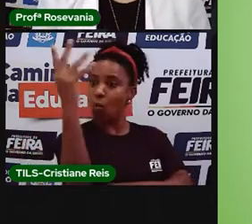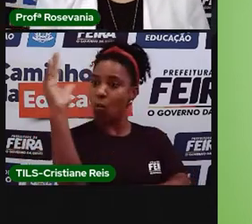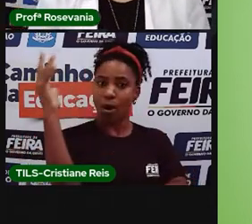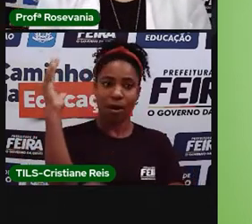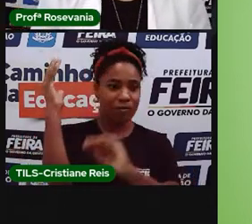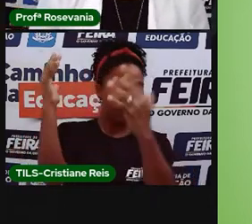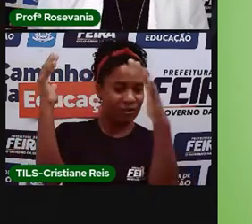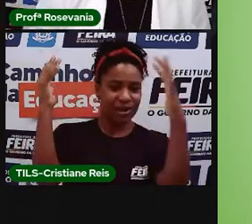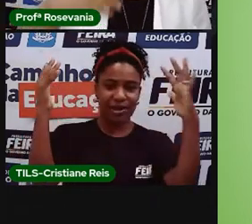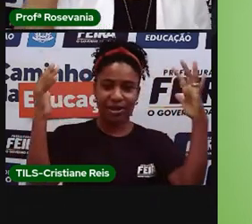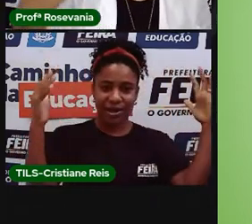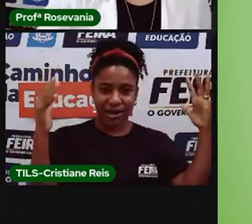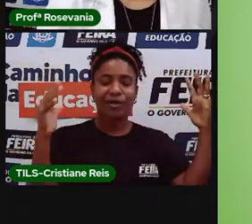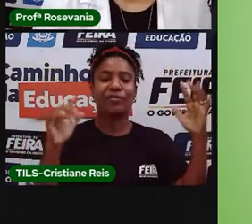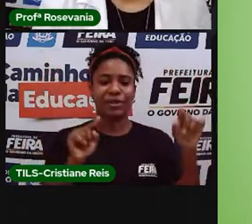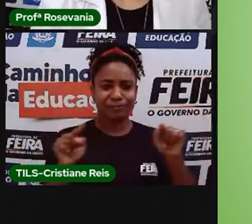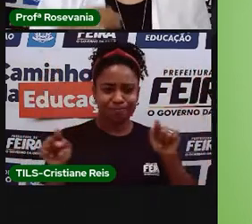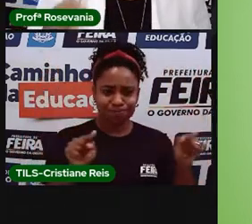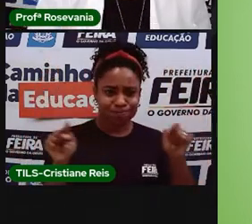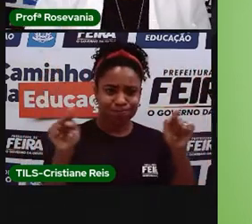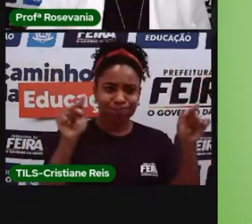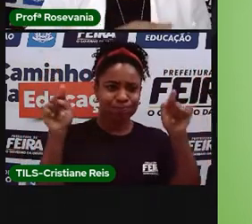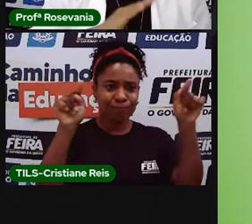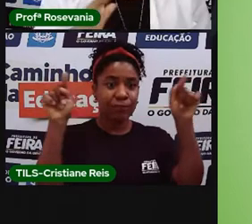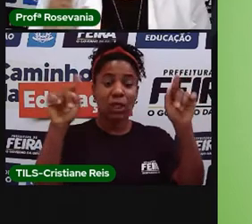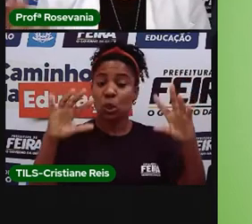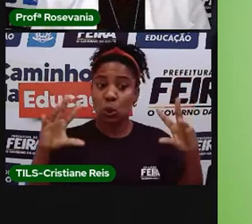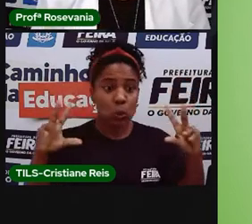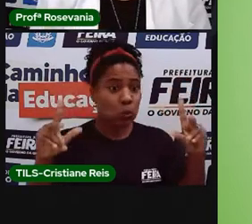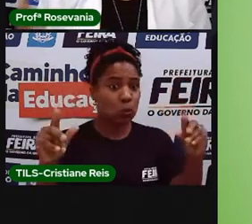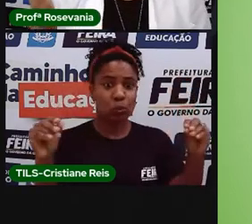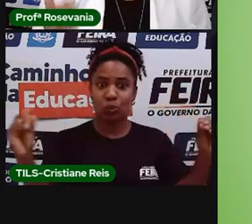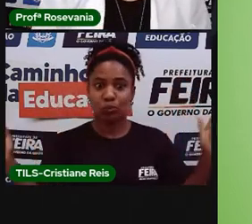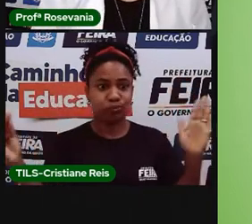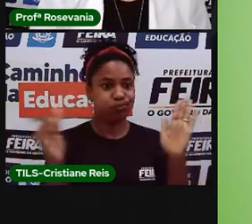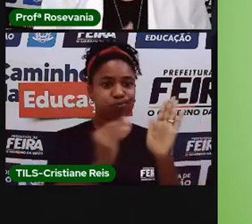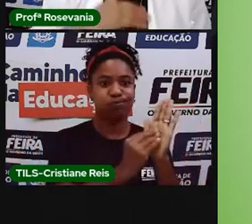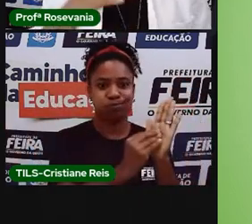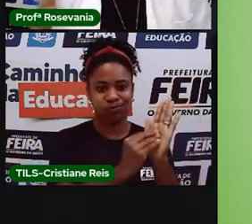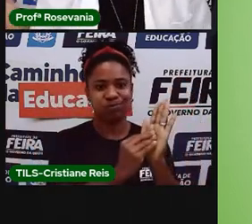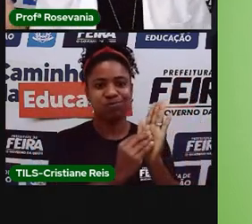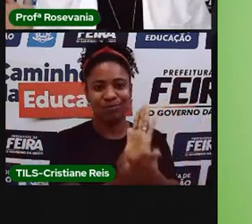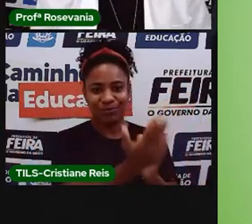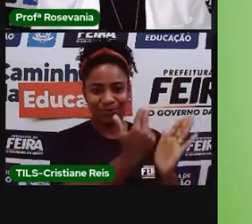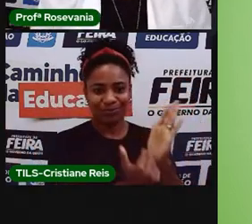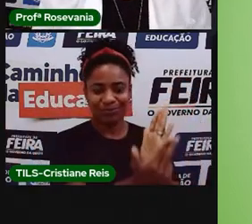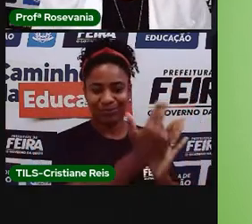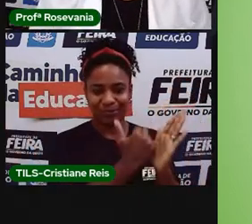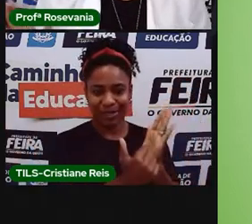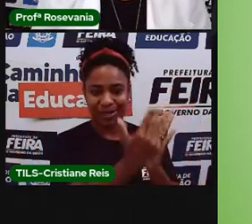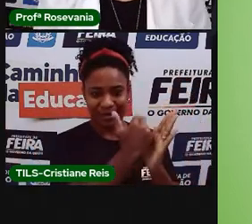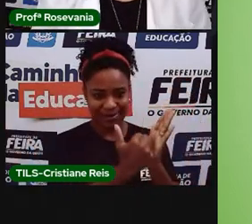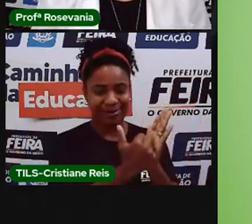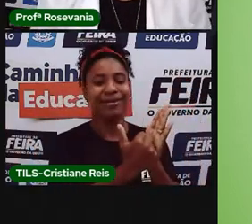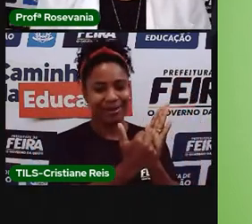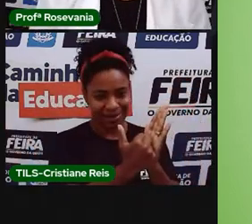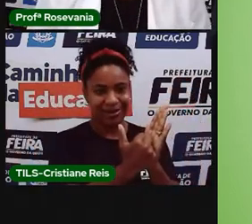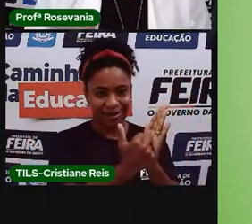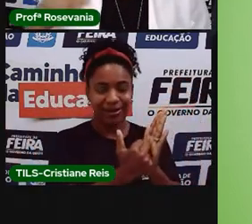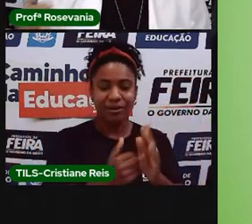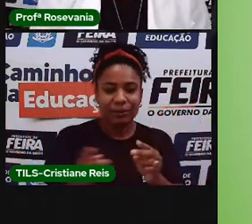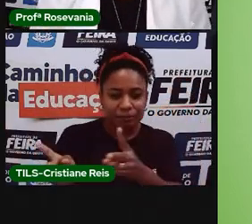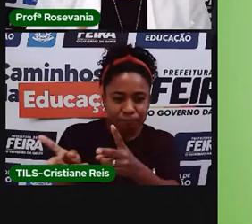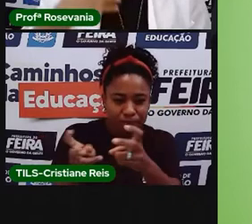destacava muito no espaço, uma pedra. Tudo isso eles botavam para ir marcando os espaços que eles passavam